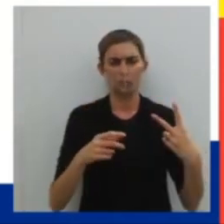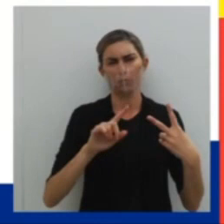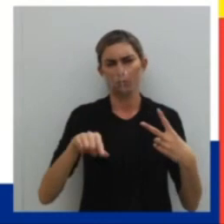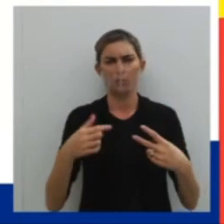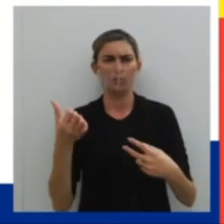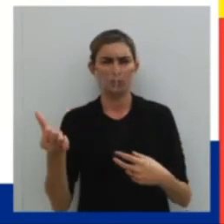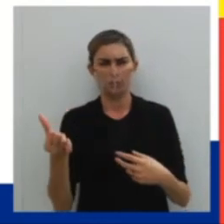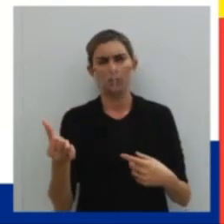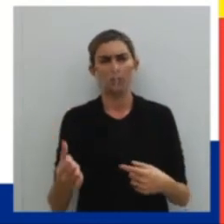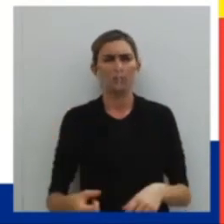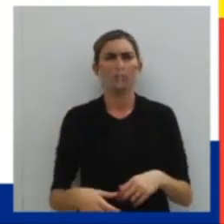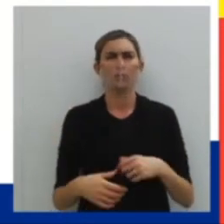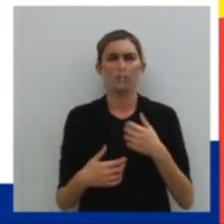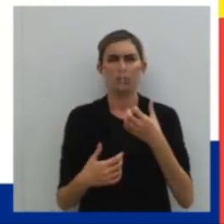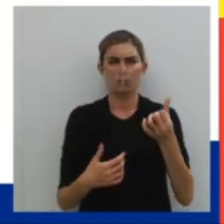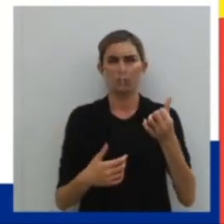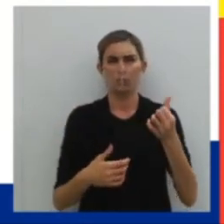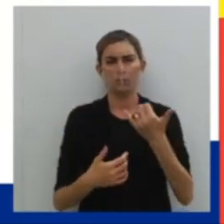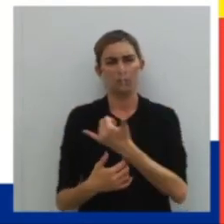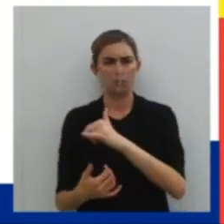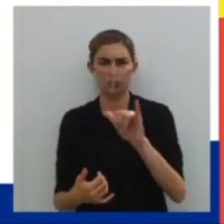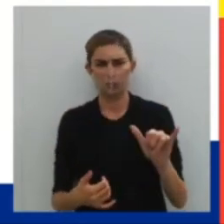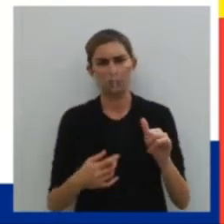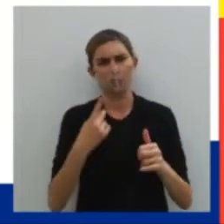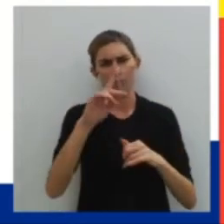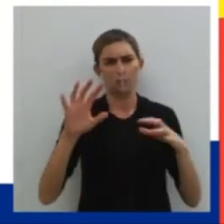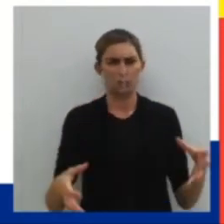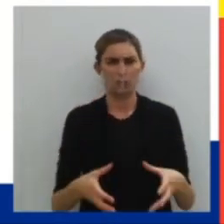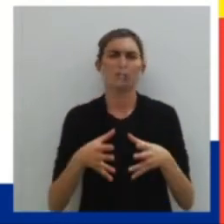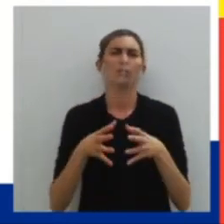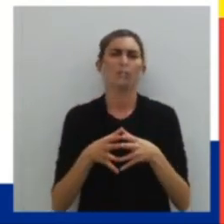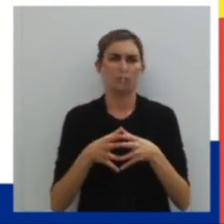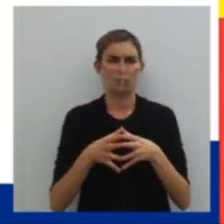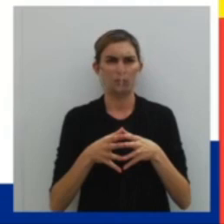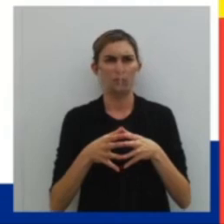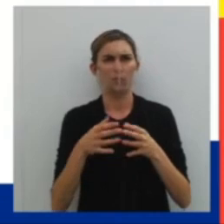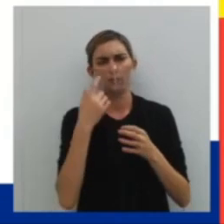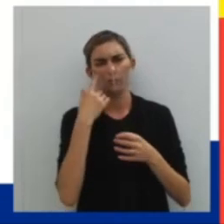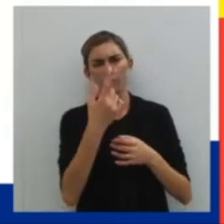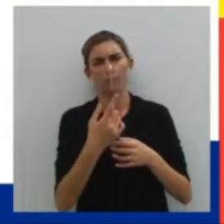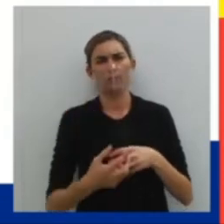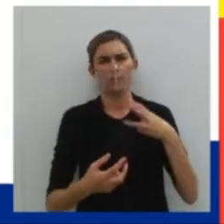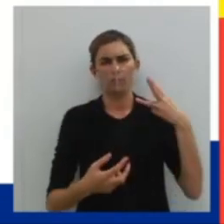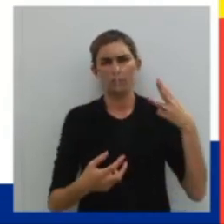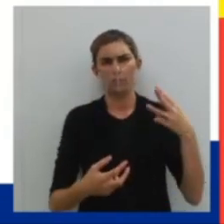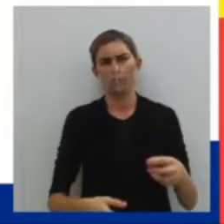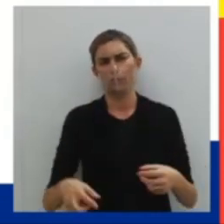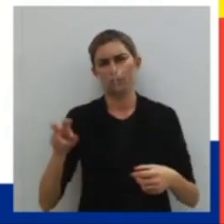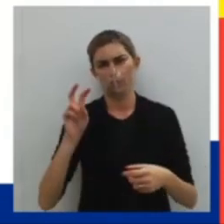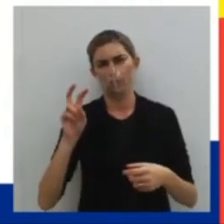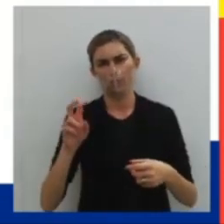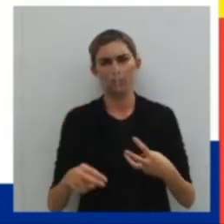2 em X, 6 em Y. Então, esse conjunto de pontos que vai se formando aqui, ó, 3, 5,